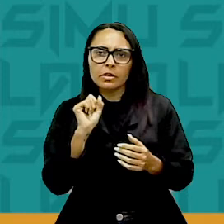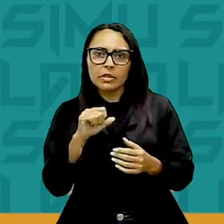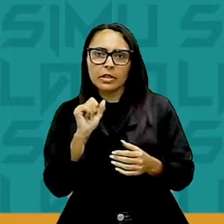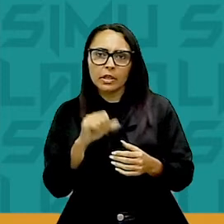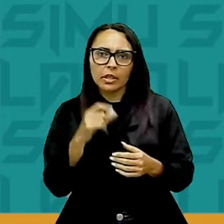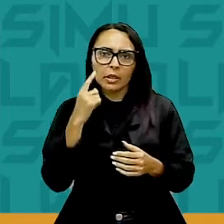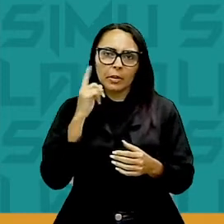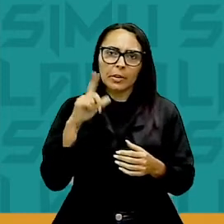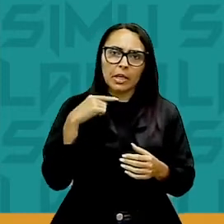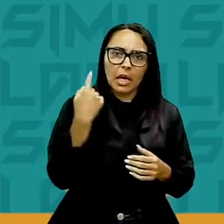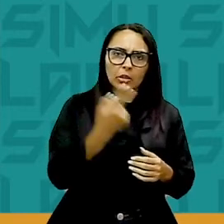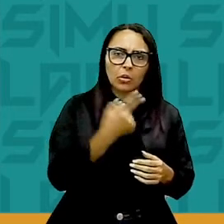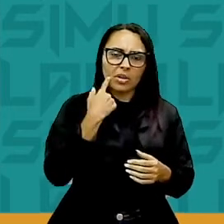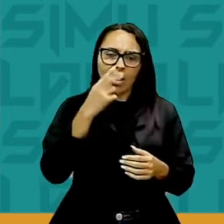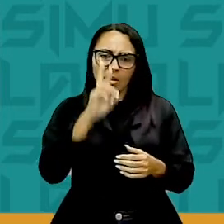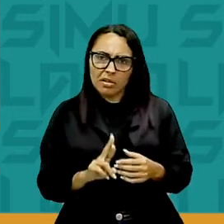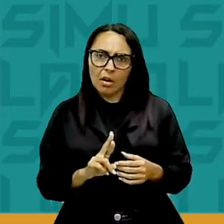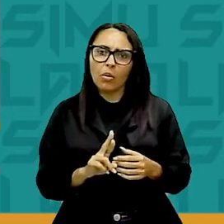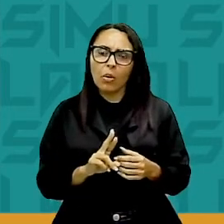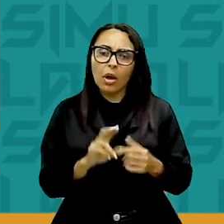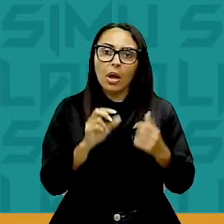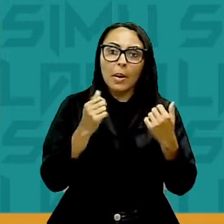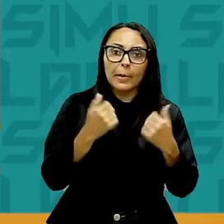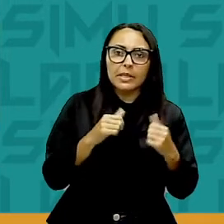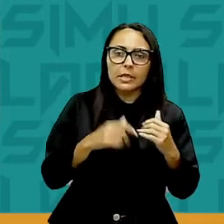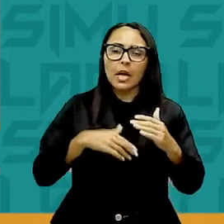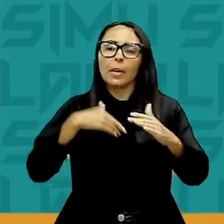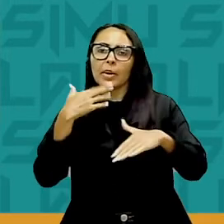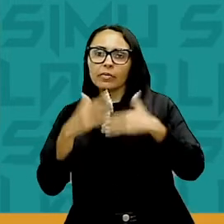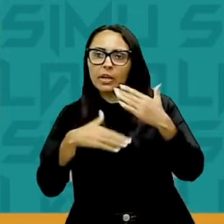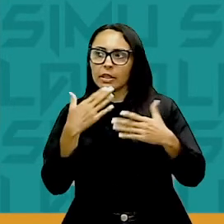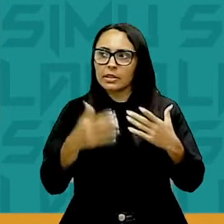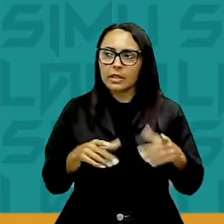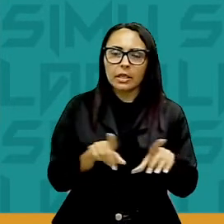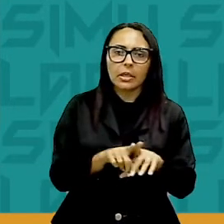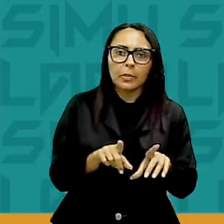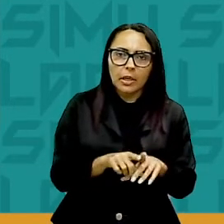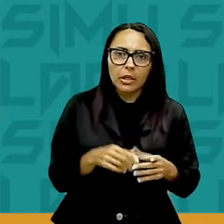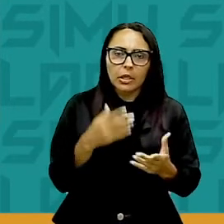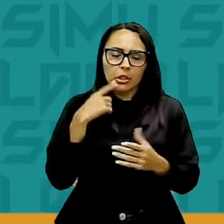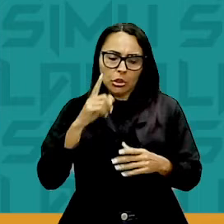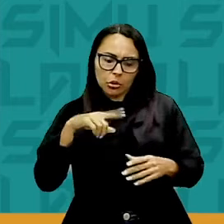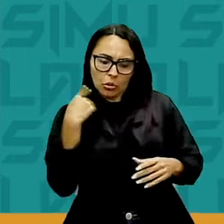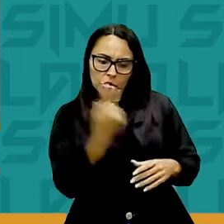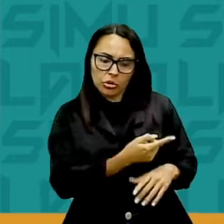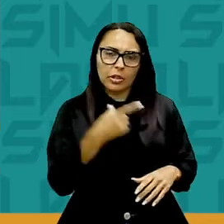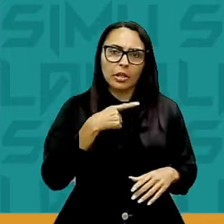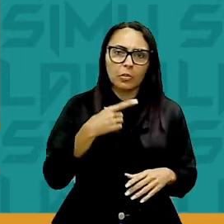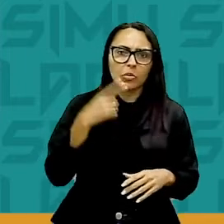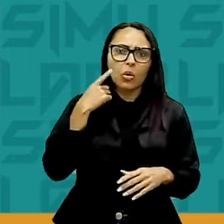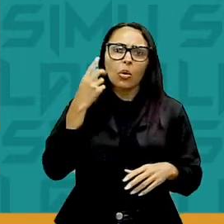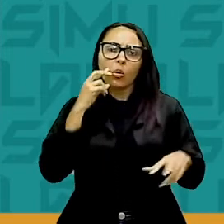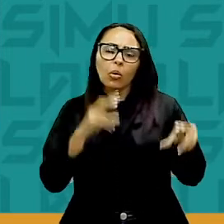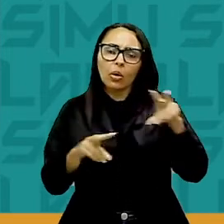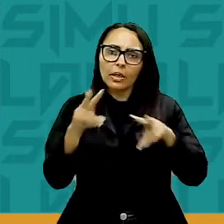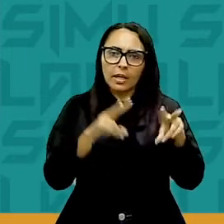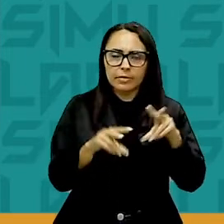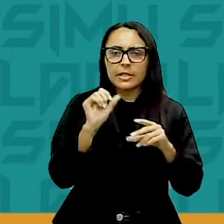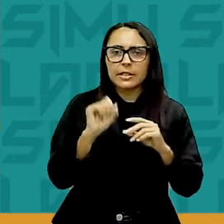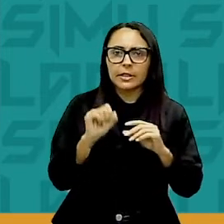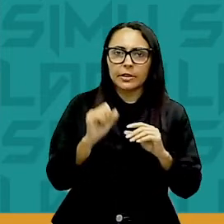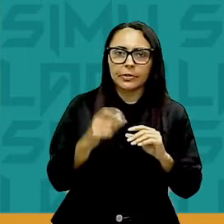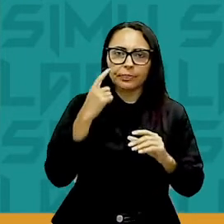a nossa razão precise prevalecer e mesmo que nós tenhamos ali um olhar, né,